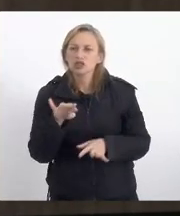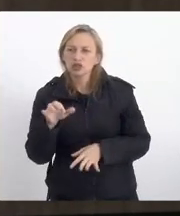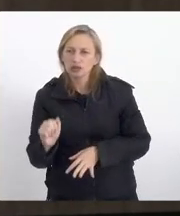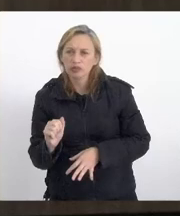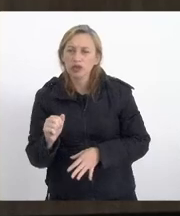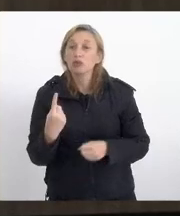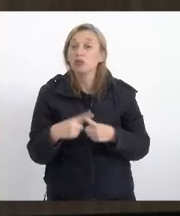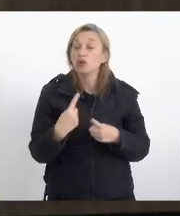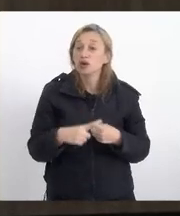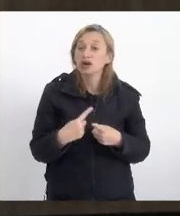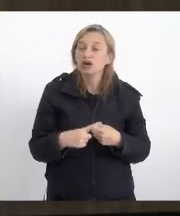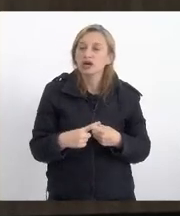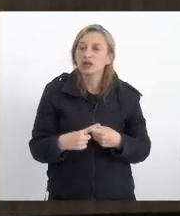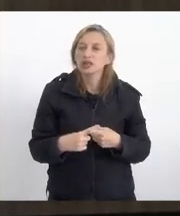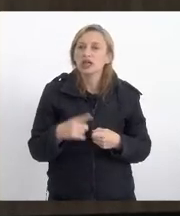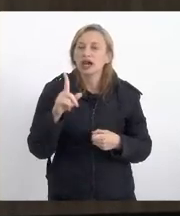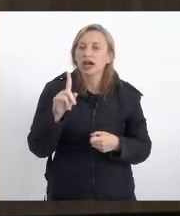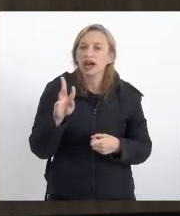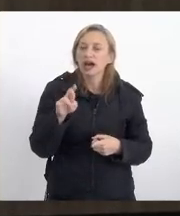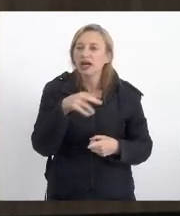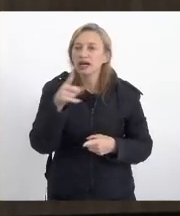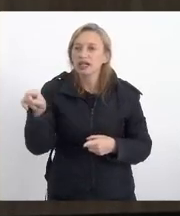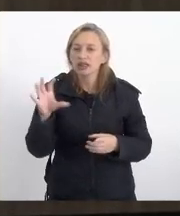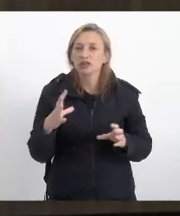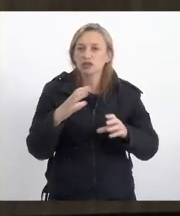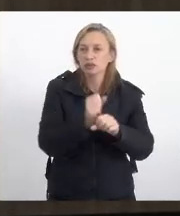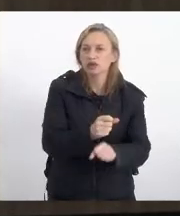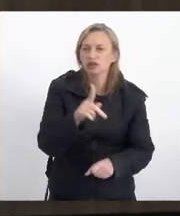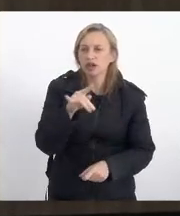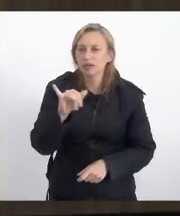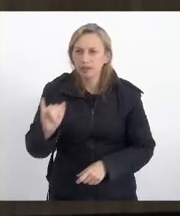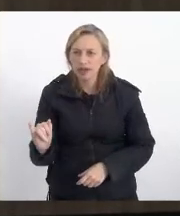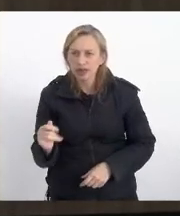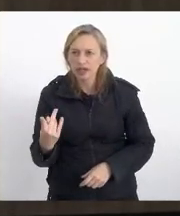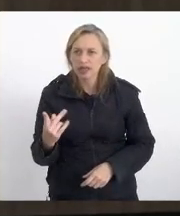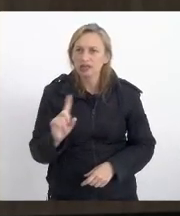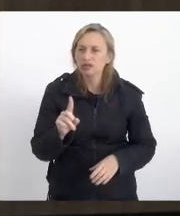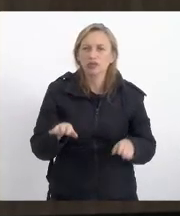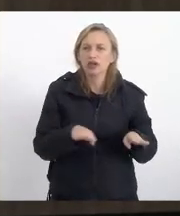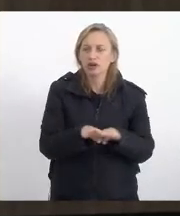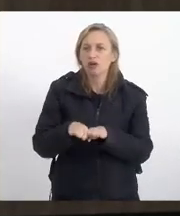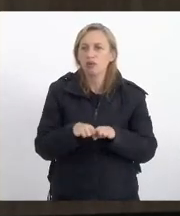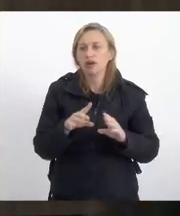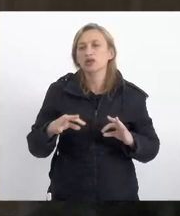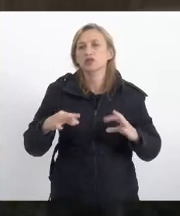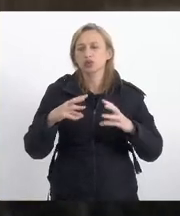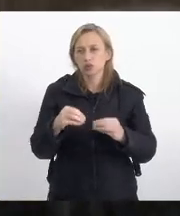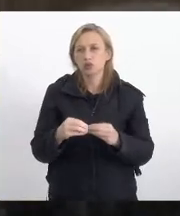integralidade. Por quê? Porque a grama somatória da GRET e HP, e esses não são iguais para todos.